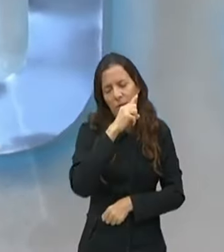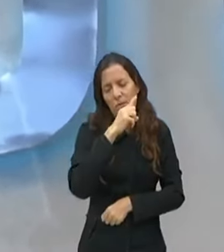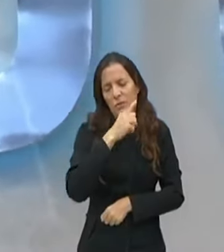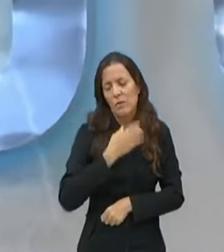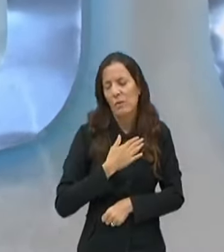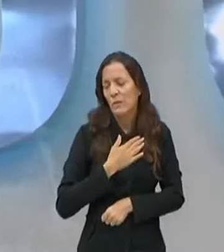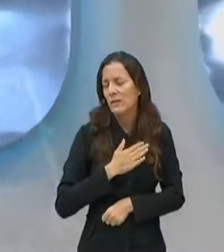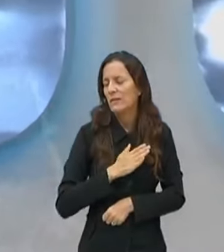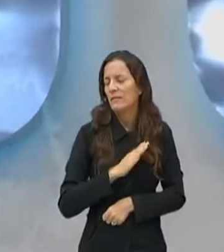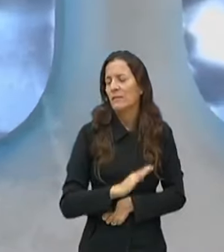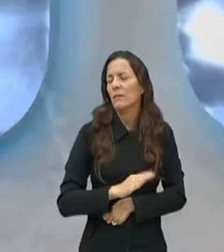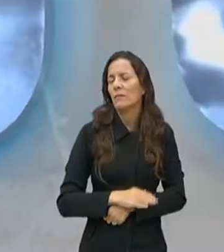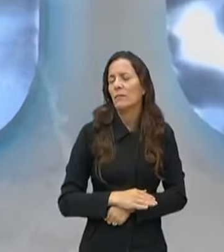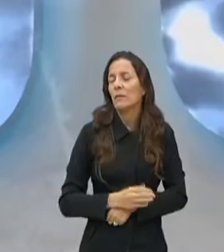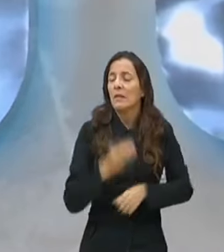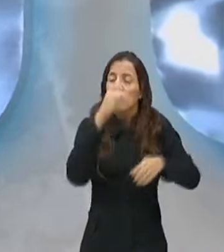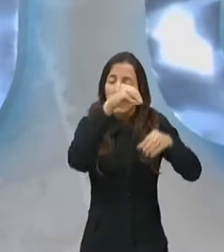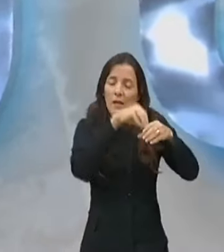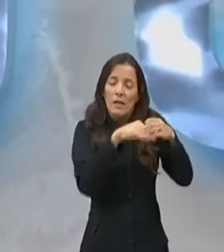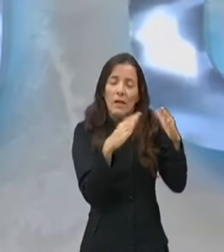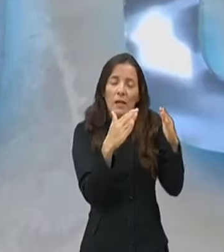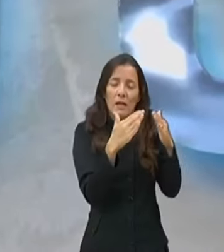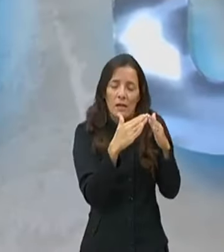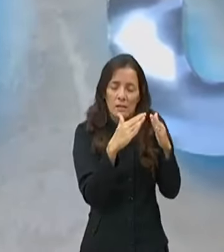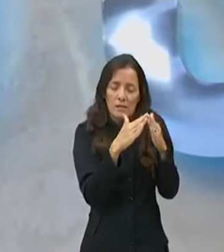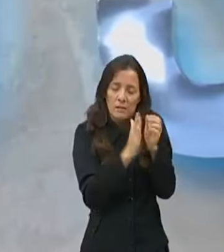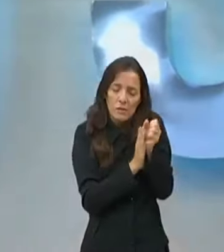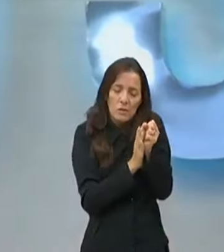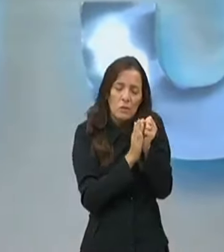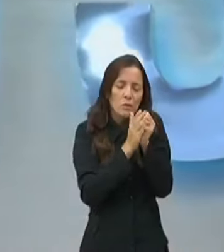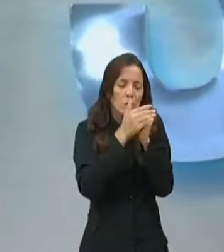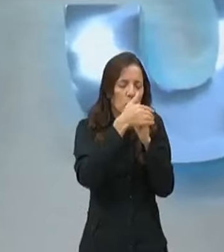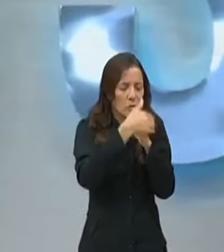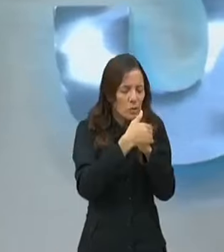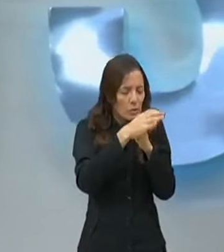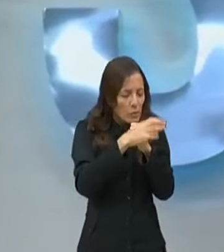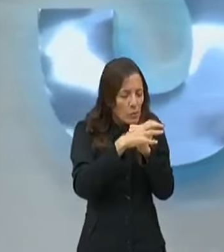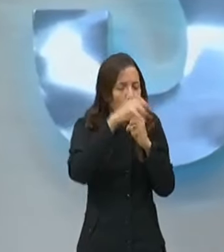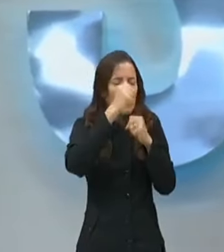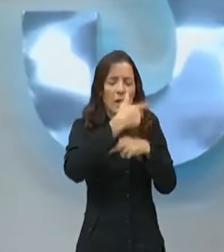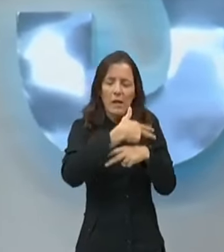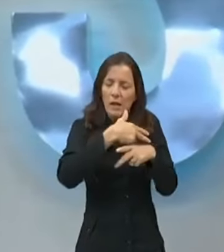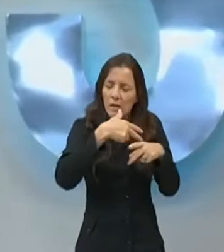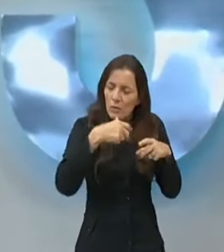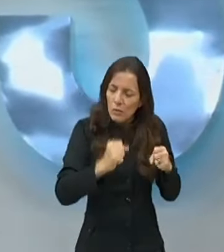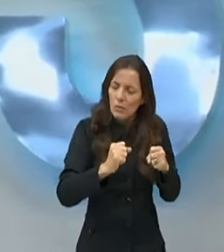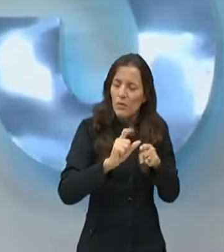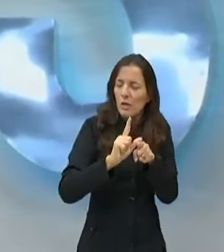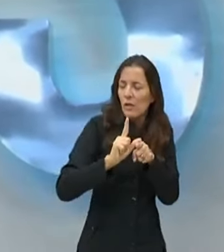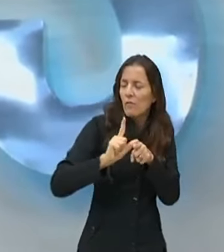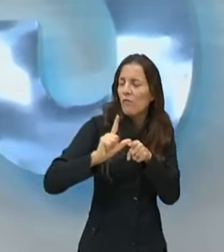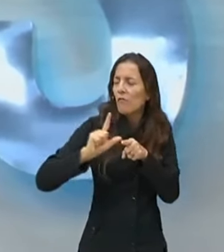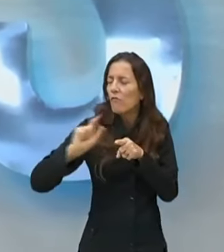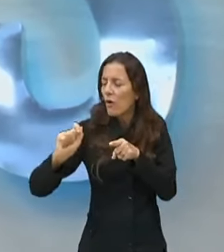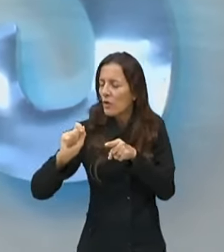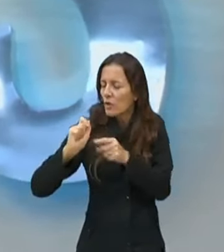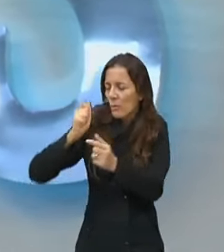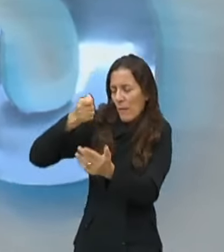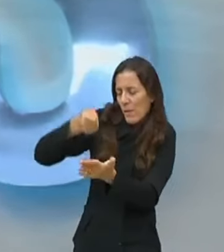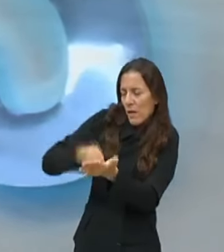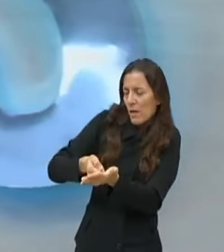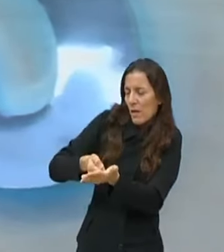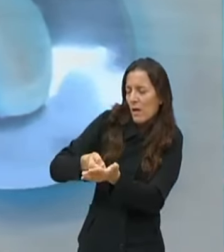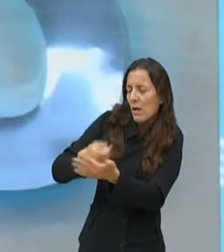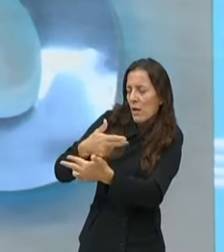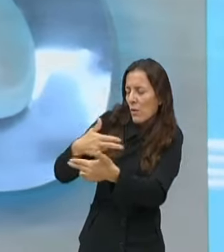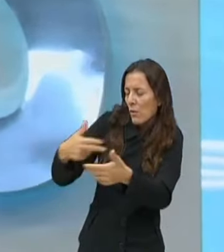delinquente, rouba o que tem em casa, Senhor. Ó Deus, aqueles que querem